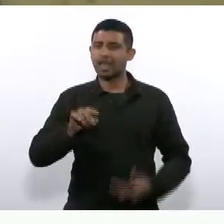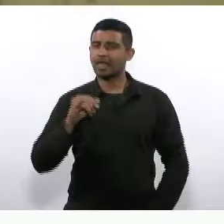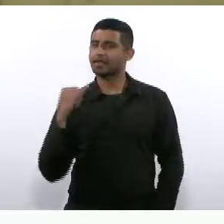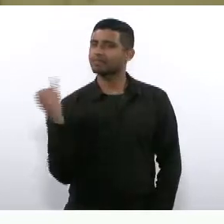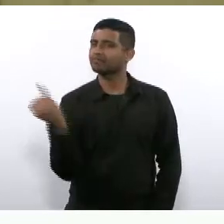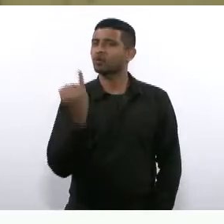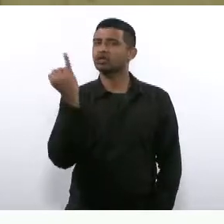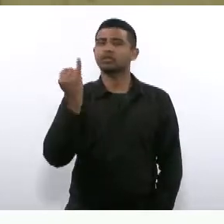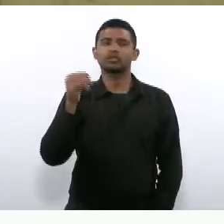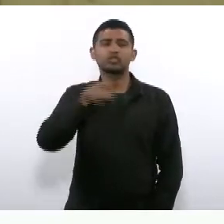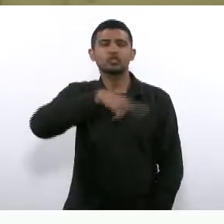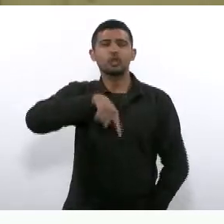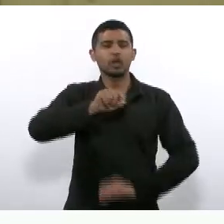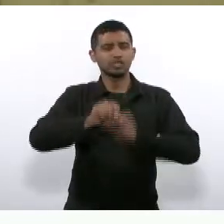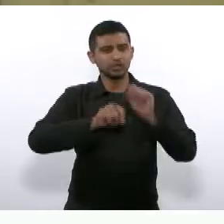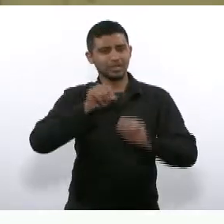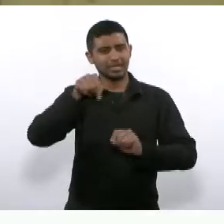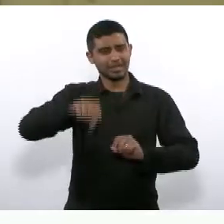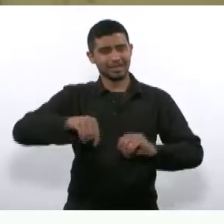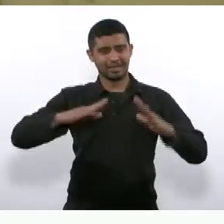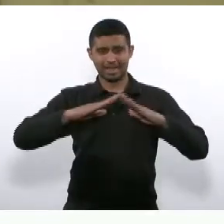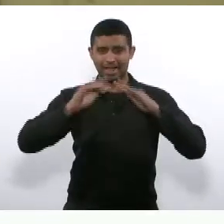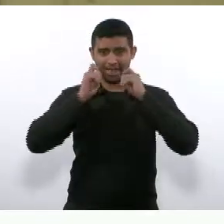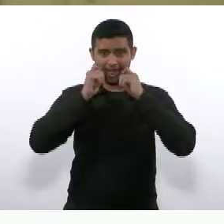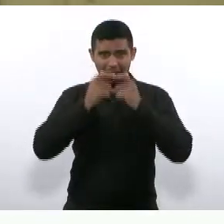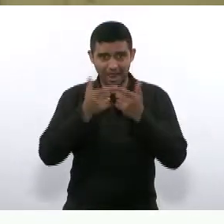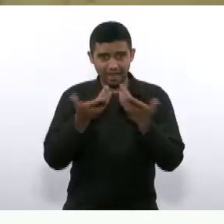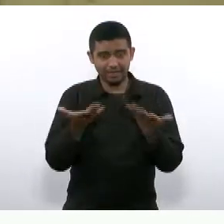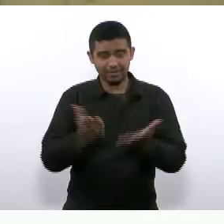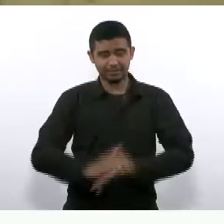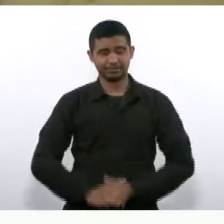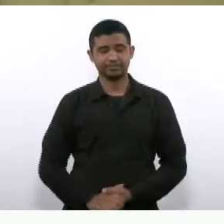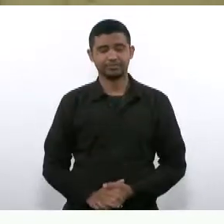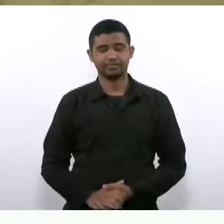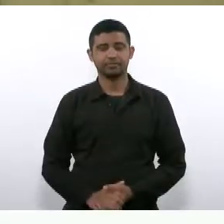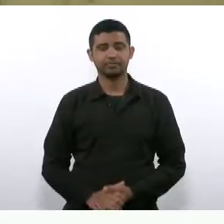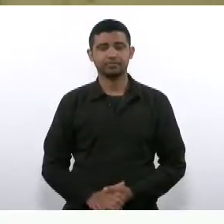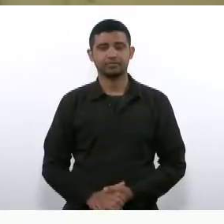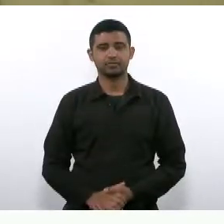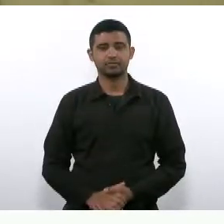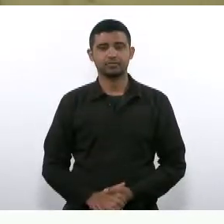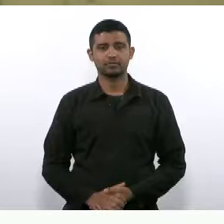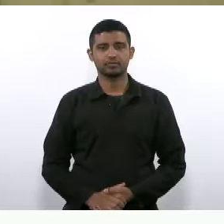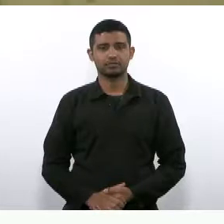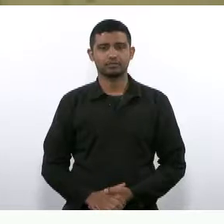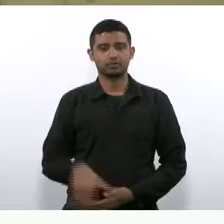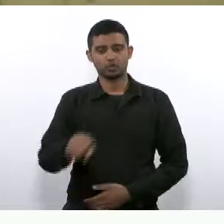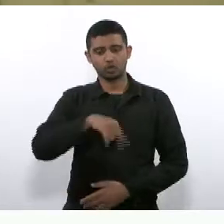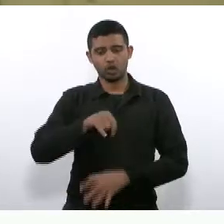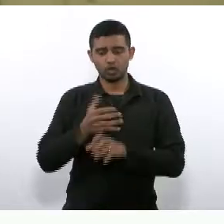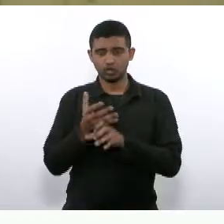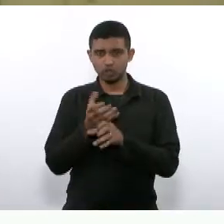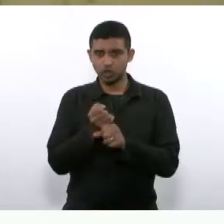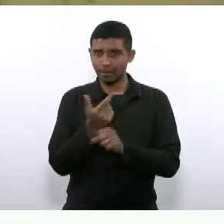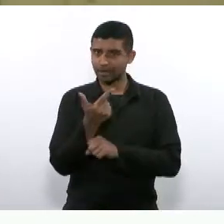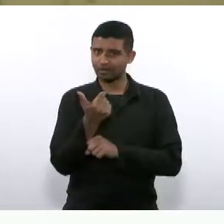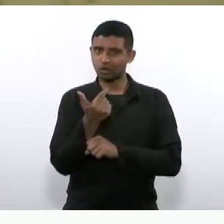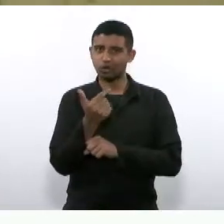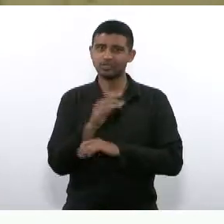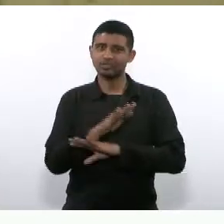gente tenha, numa casa como essa, onde somos 12 mulheres